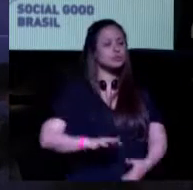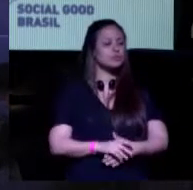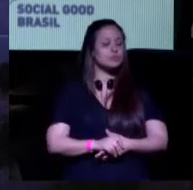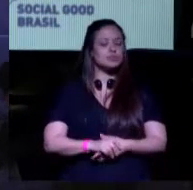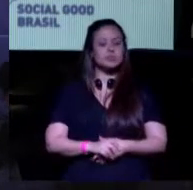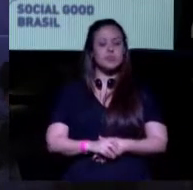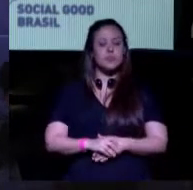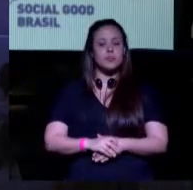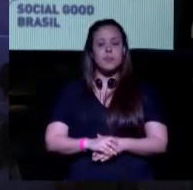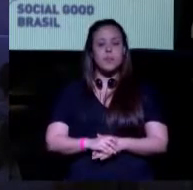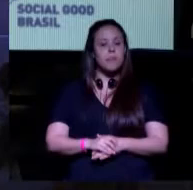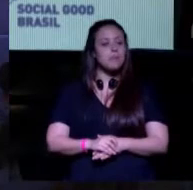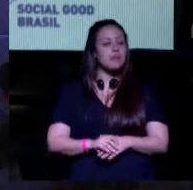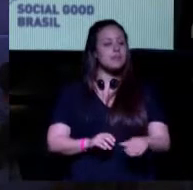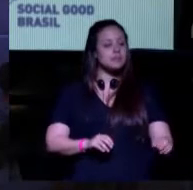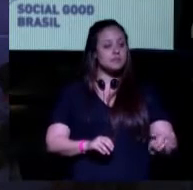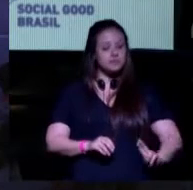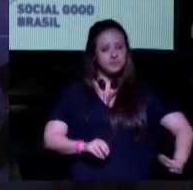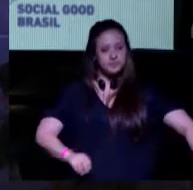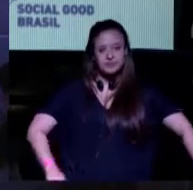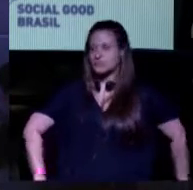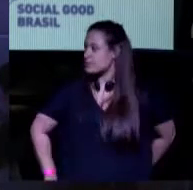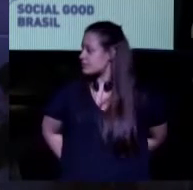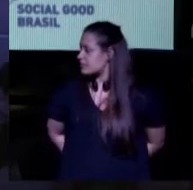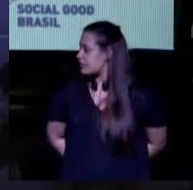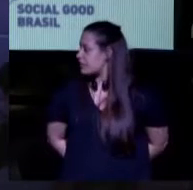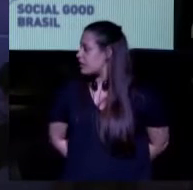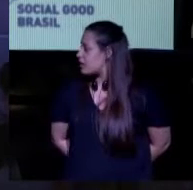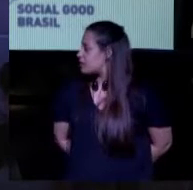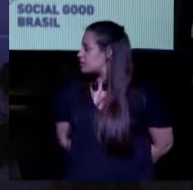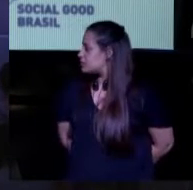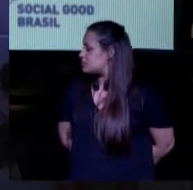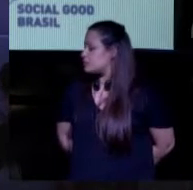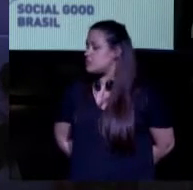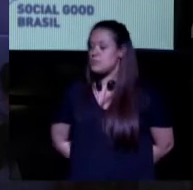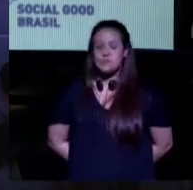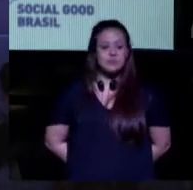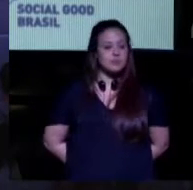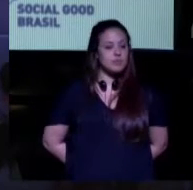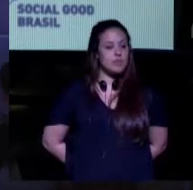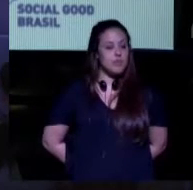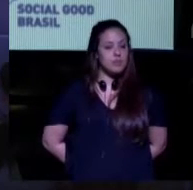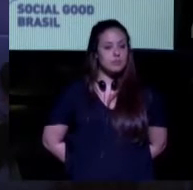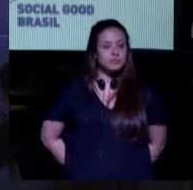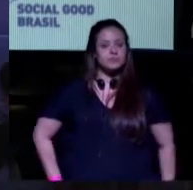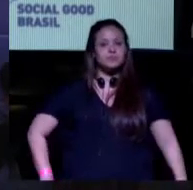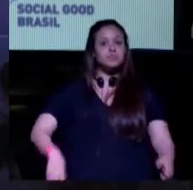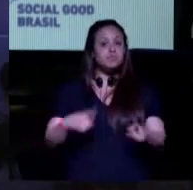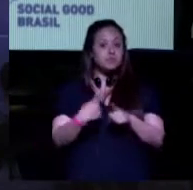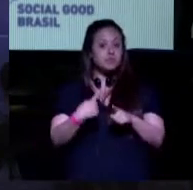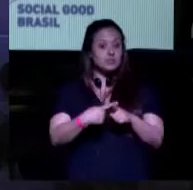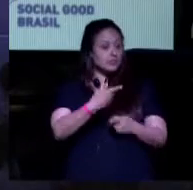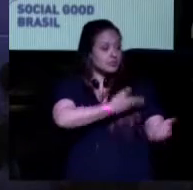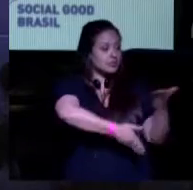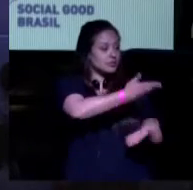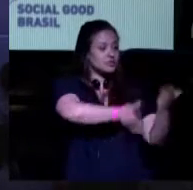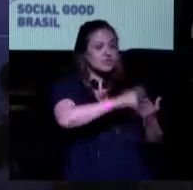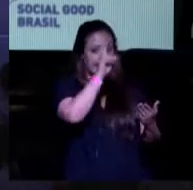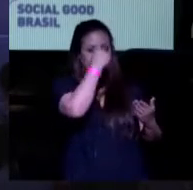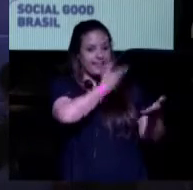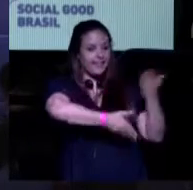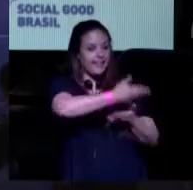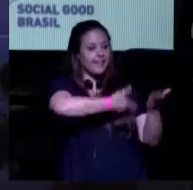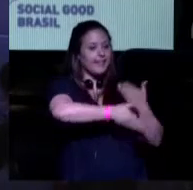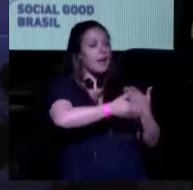pessoal conhecer um pouco mais o que vocês estão fazendo e que a gente trocou uma idéia que surgiu no mesmo período que só jogo de brasil surgiu